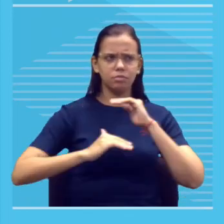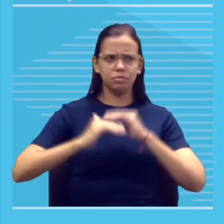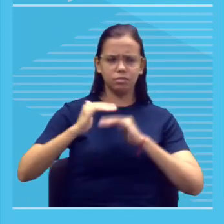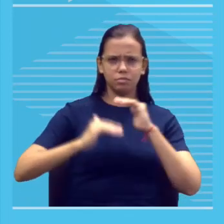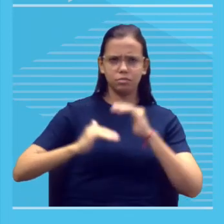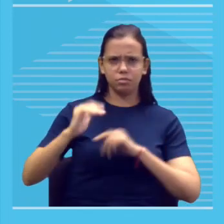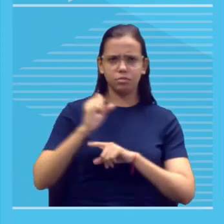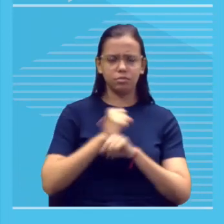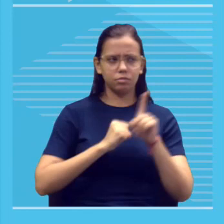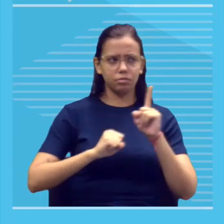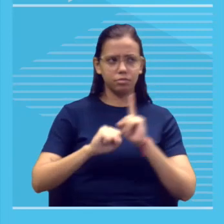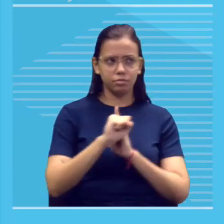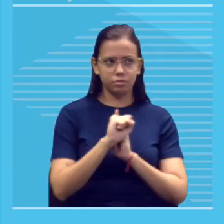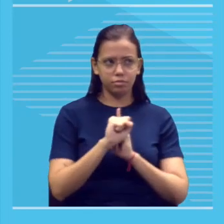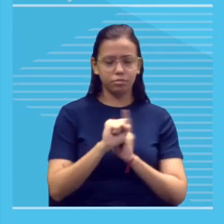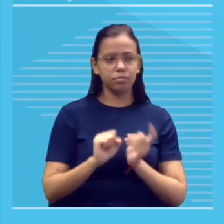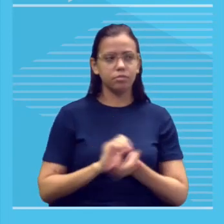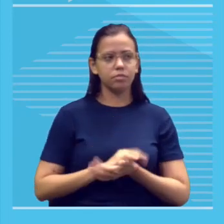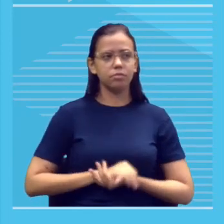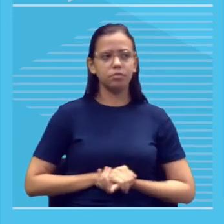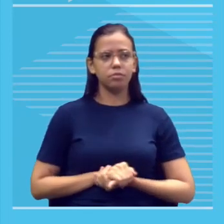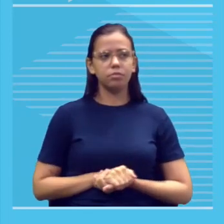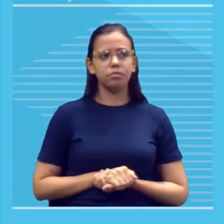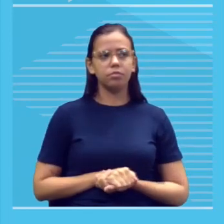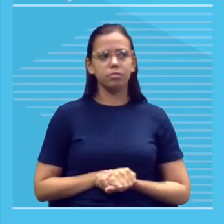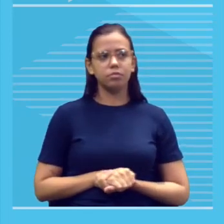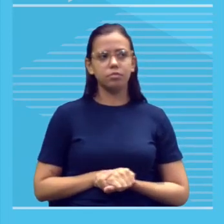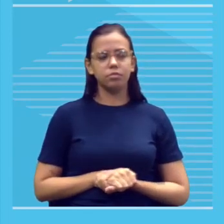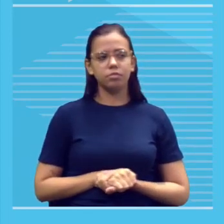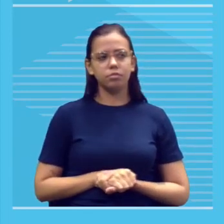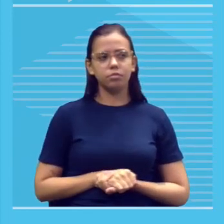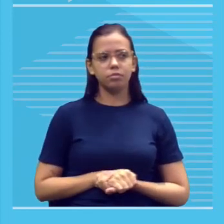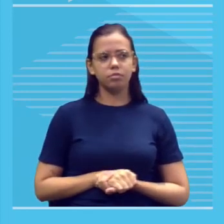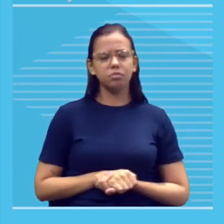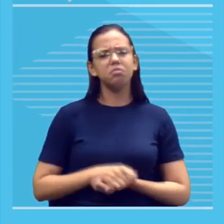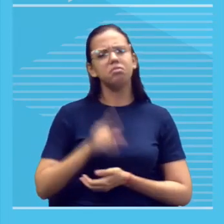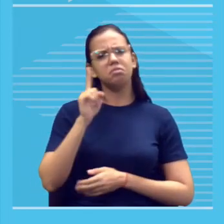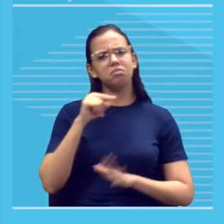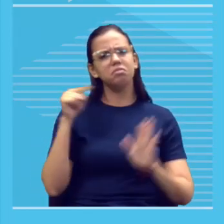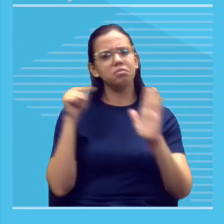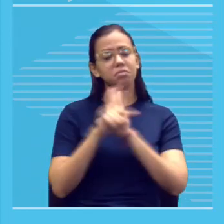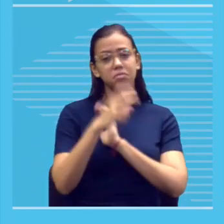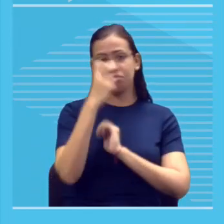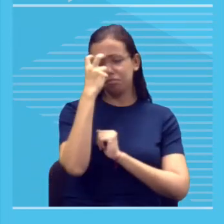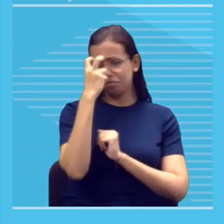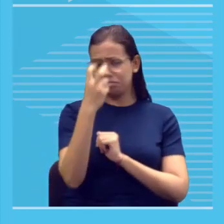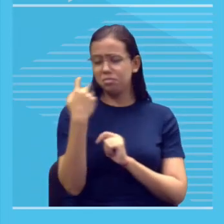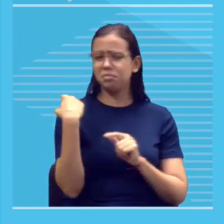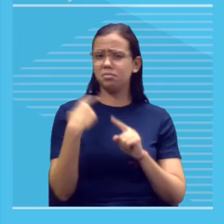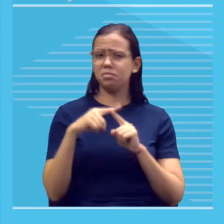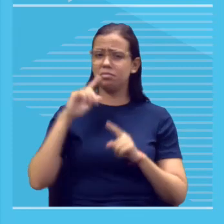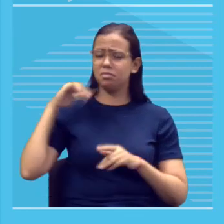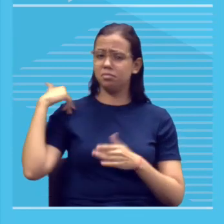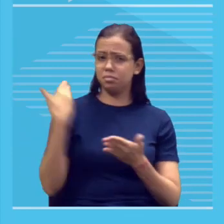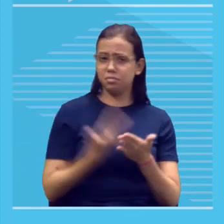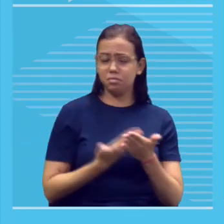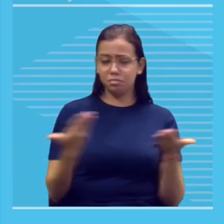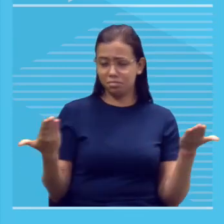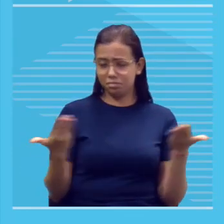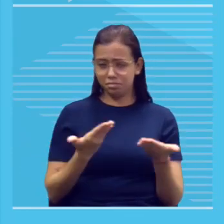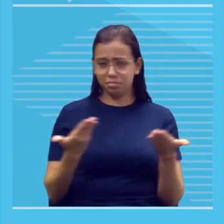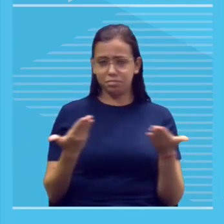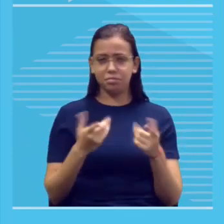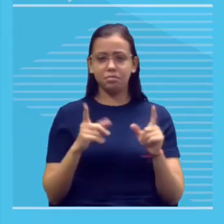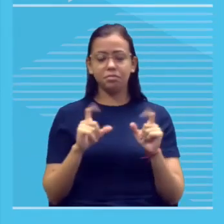desigualdade das condições sociais uma pergunta inteligentíssima porque porque ainda hoje gente